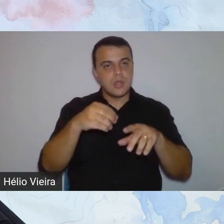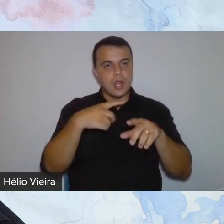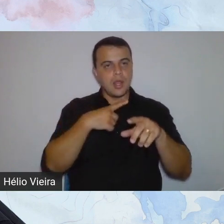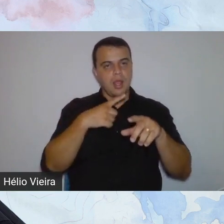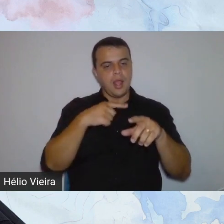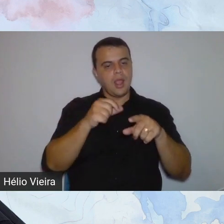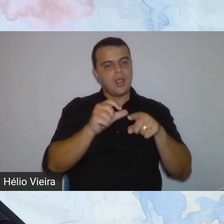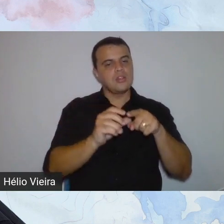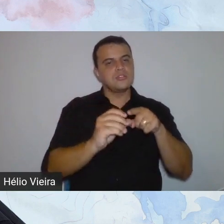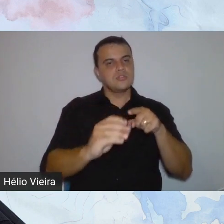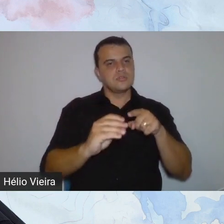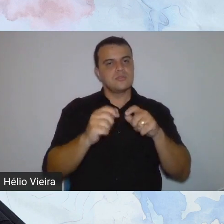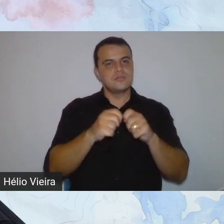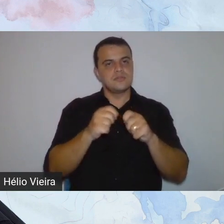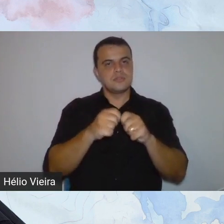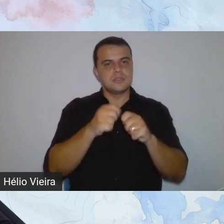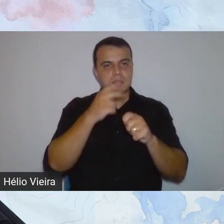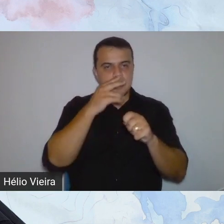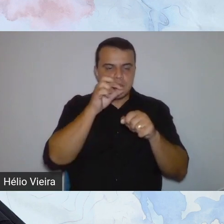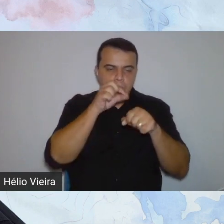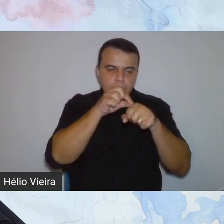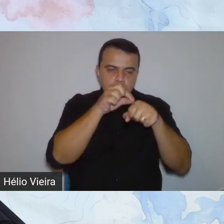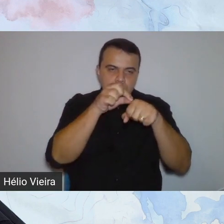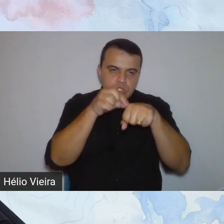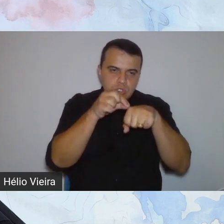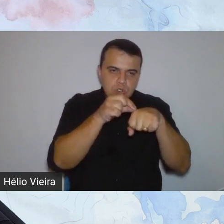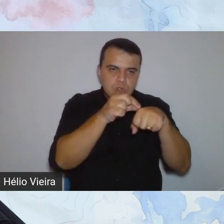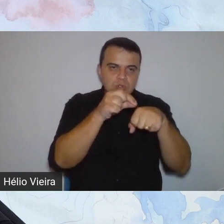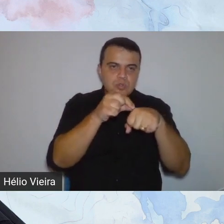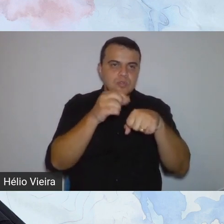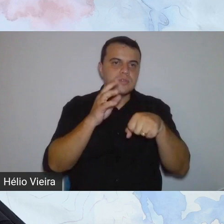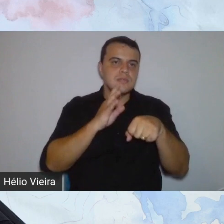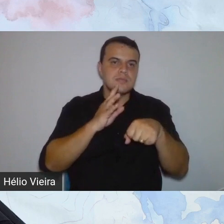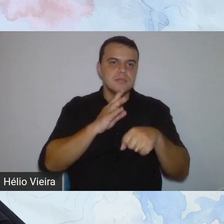inseri. Então ficou esse monte de pontinhos divertidos aqui, ó.